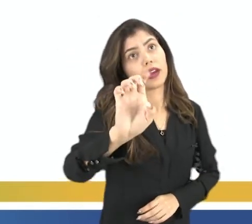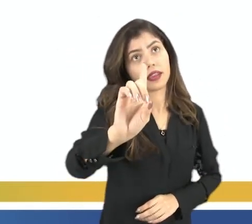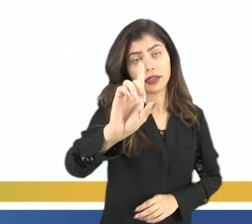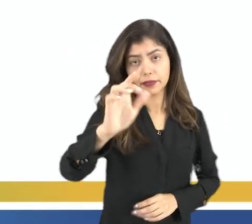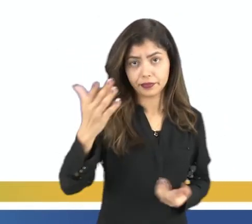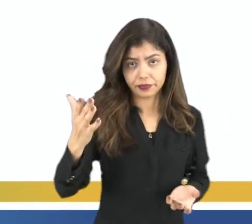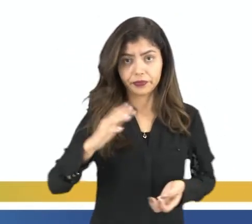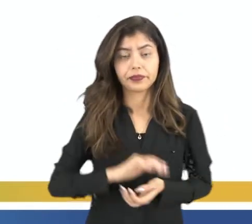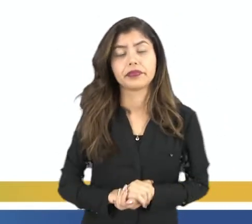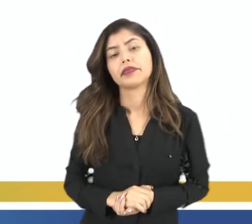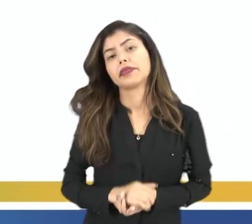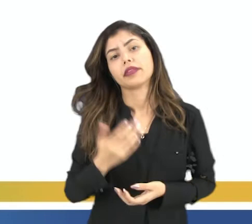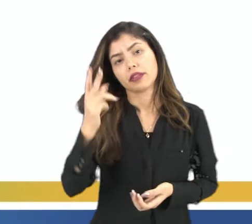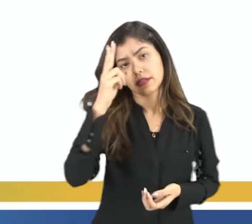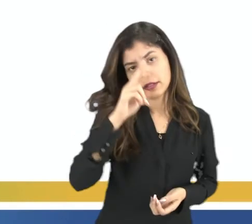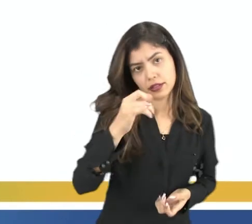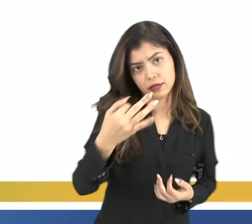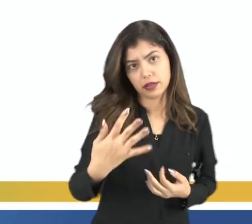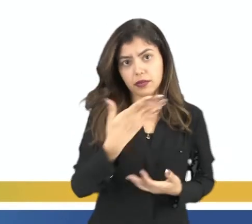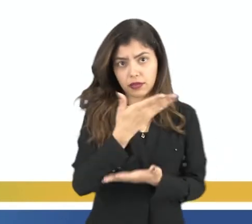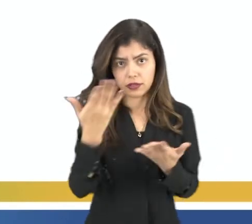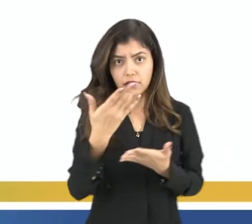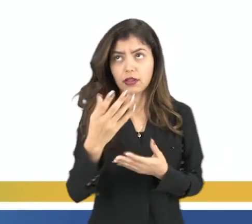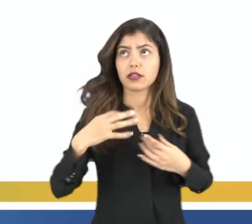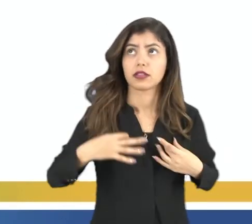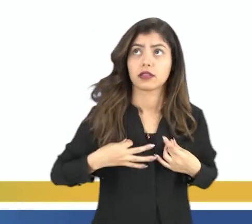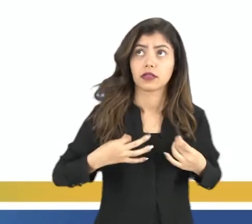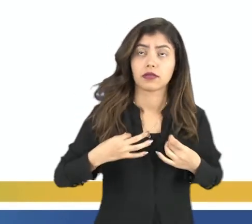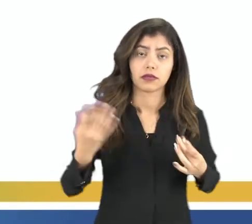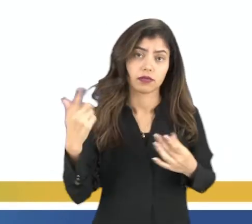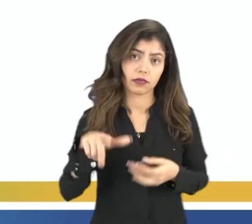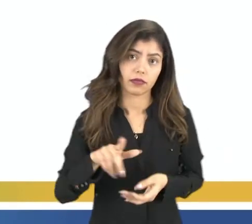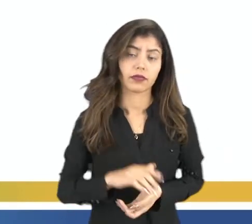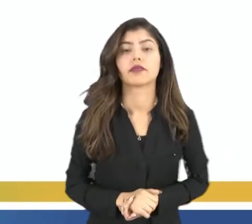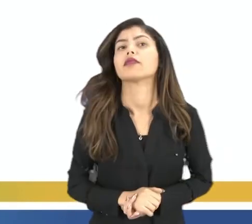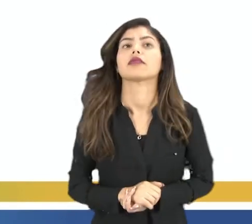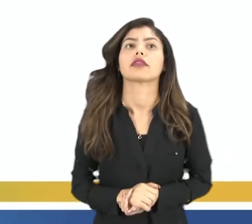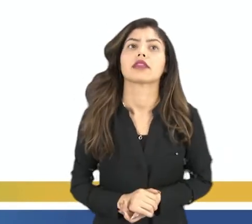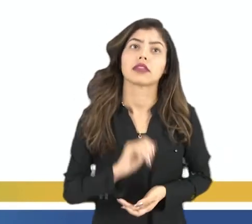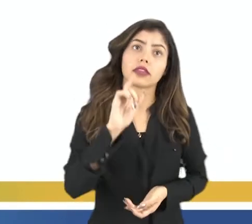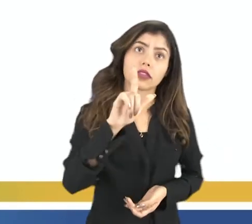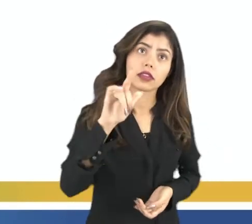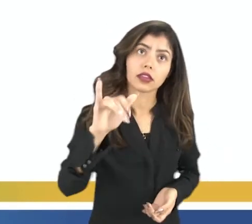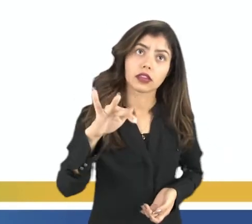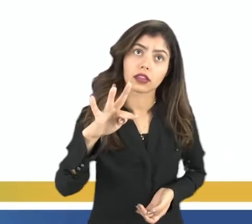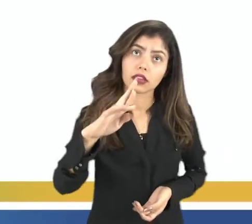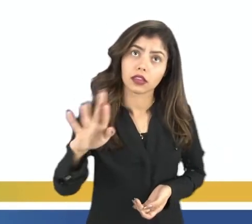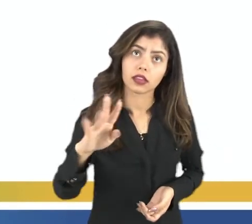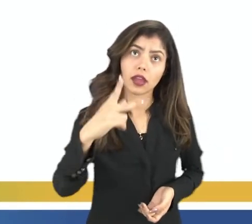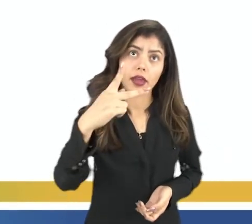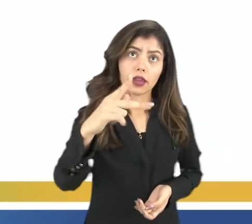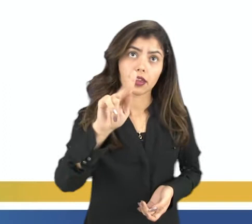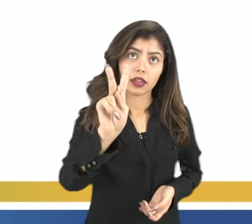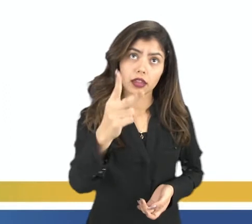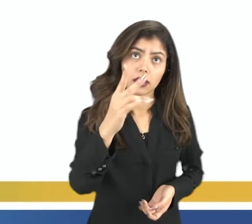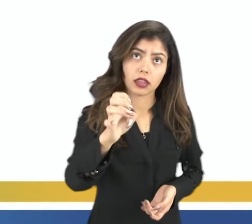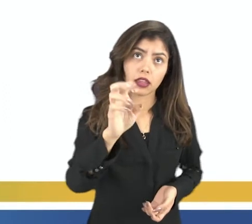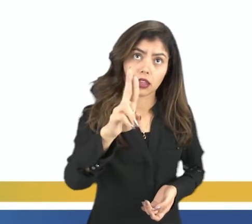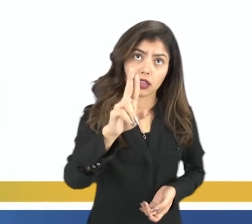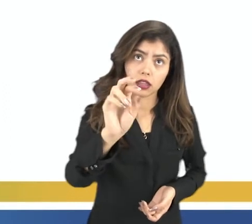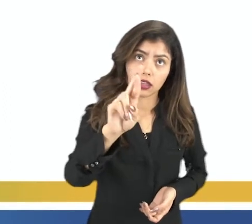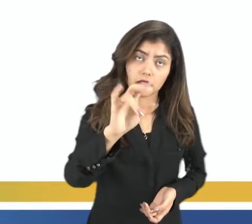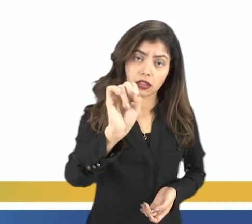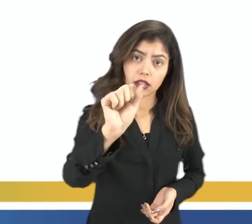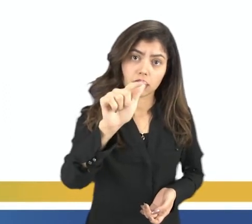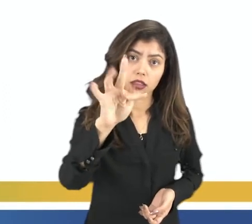marca de passado. Então, eu quero dizer que a Paulinha se vestiu. Little Paula, Paula é o sujeito, herself